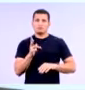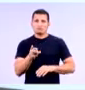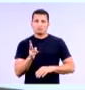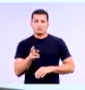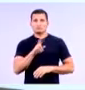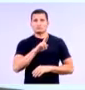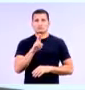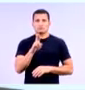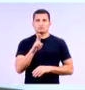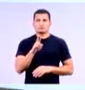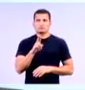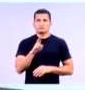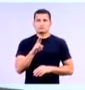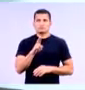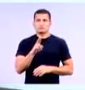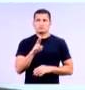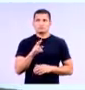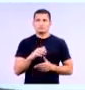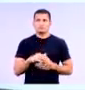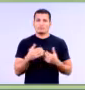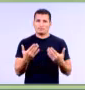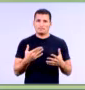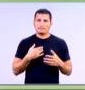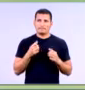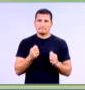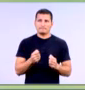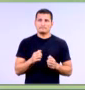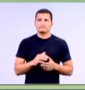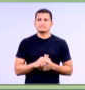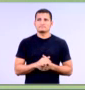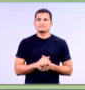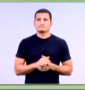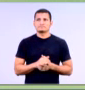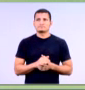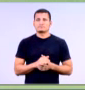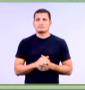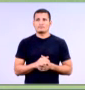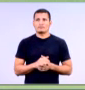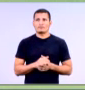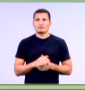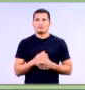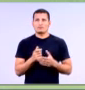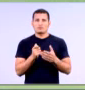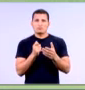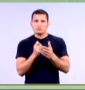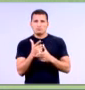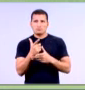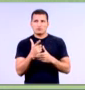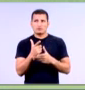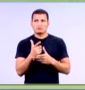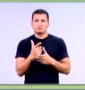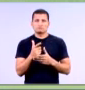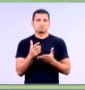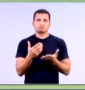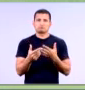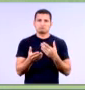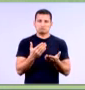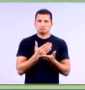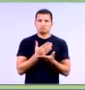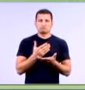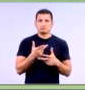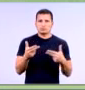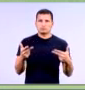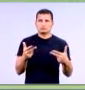nome. Então eu posso, voltando aqui para a lousa, eu posso simplesmente comprar alguma coisa,